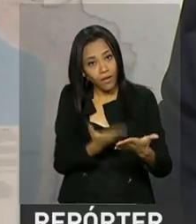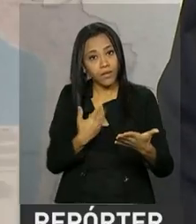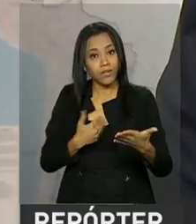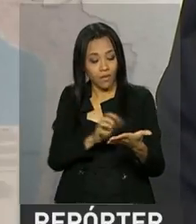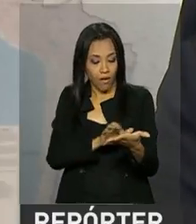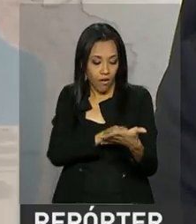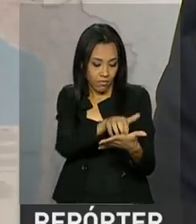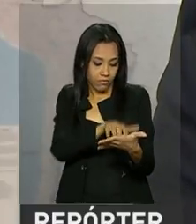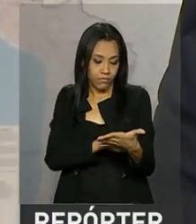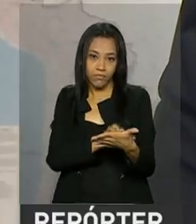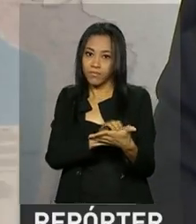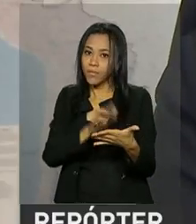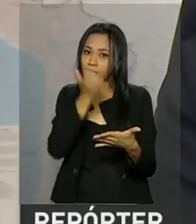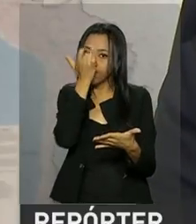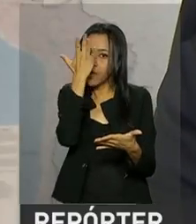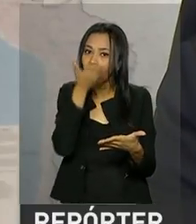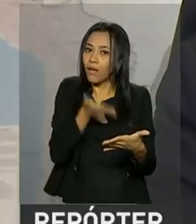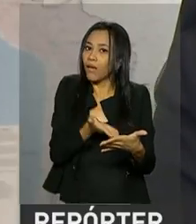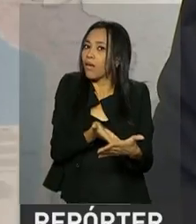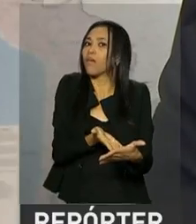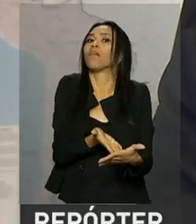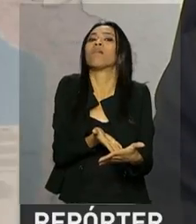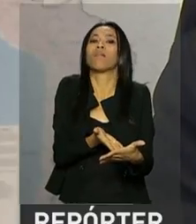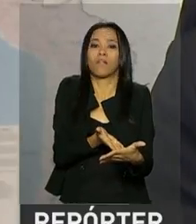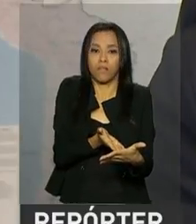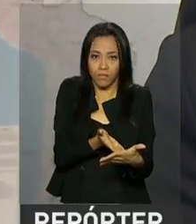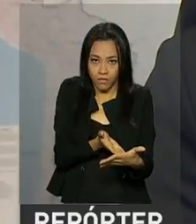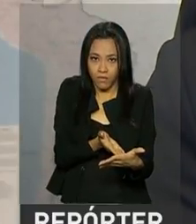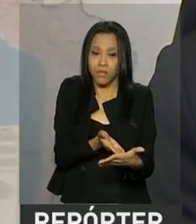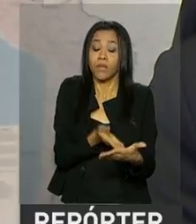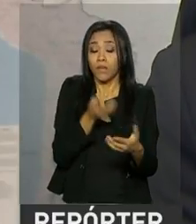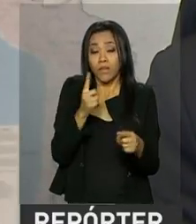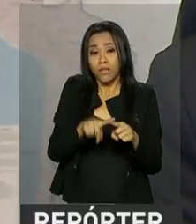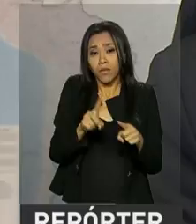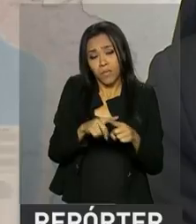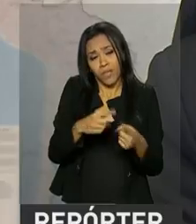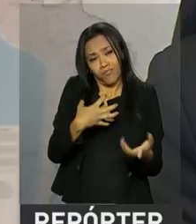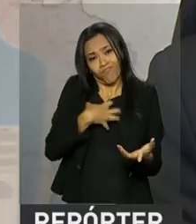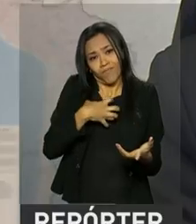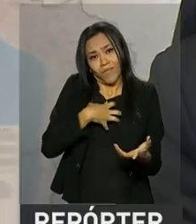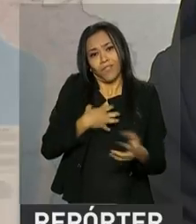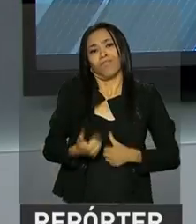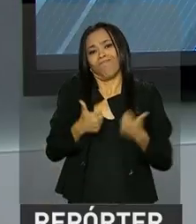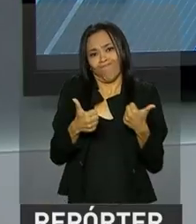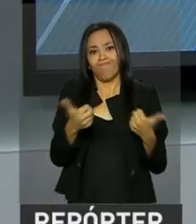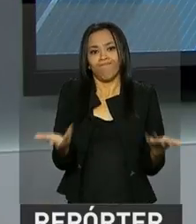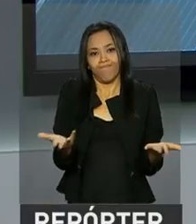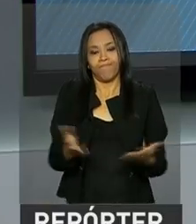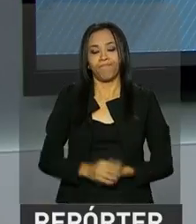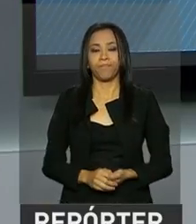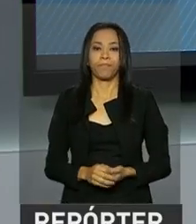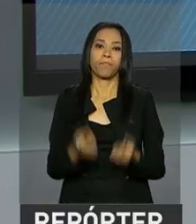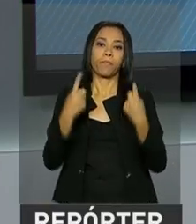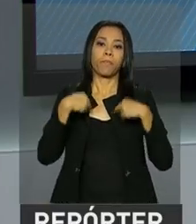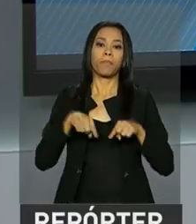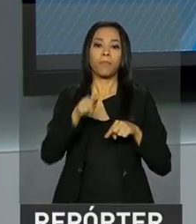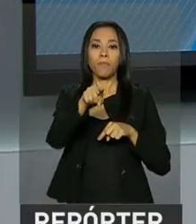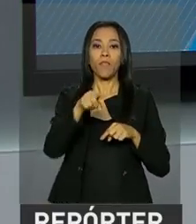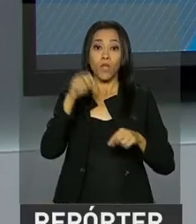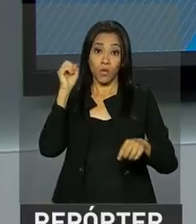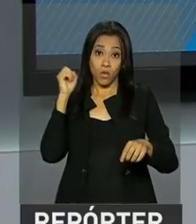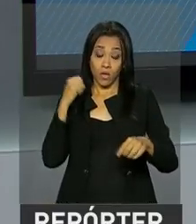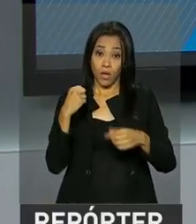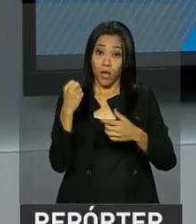aplicativo que está no seu celular facilita e dá mais dignidade ao trabalhador de